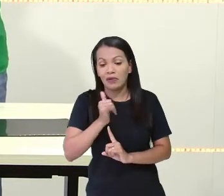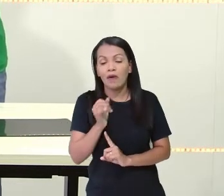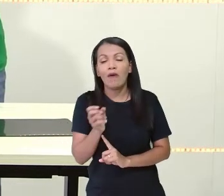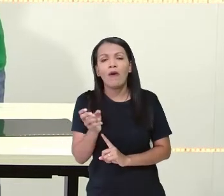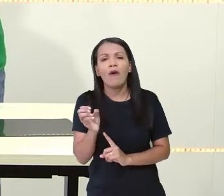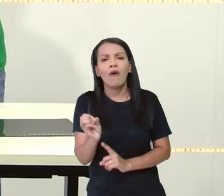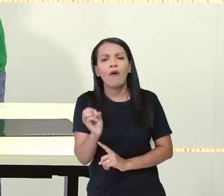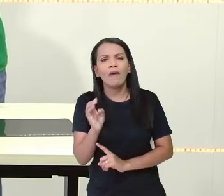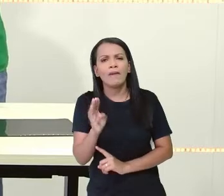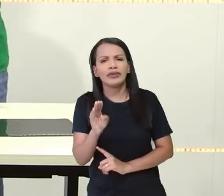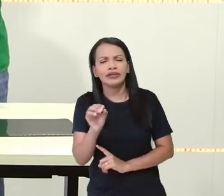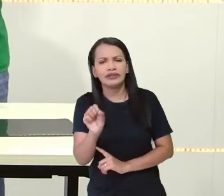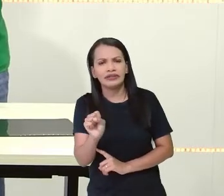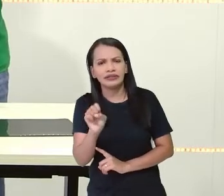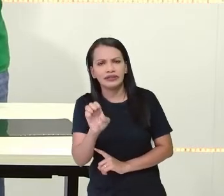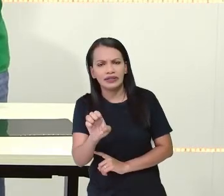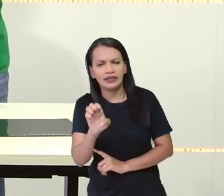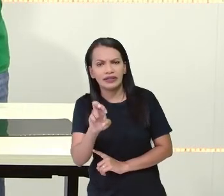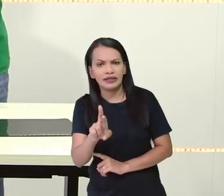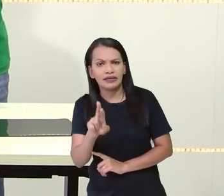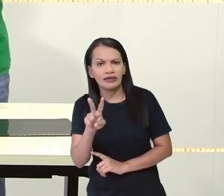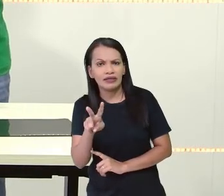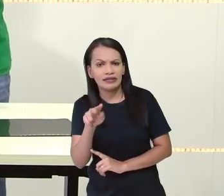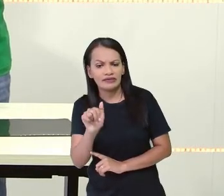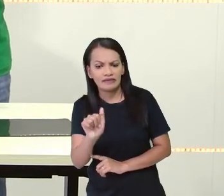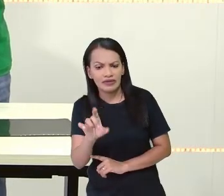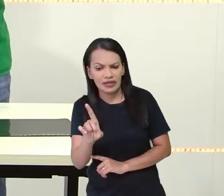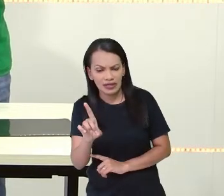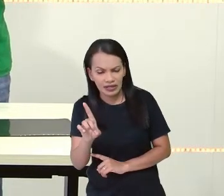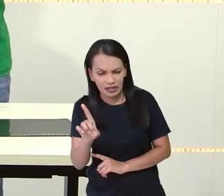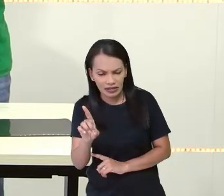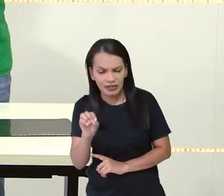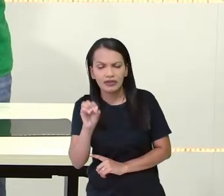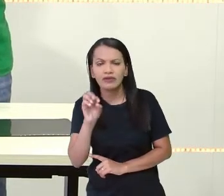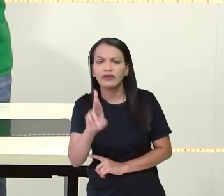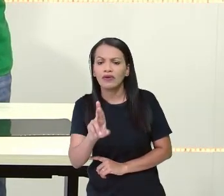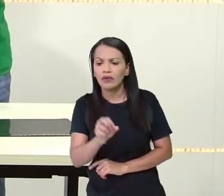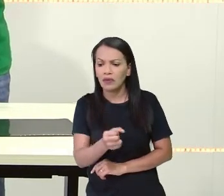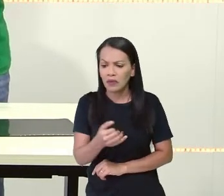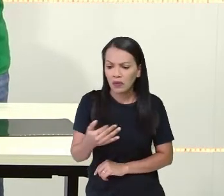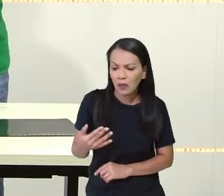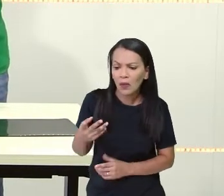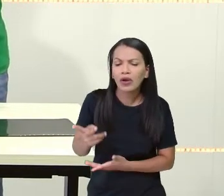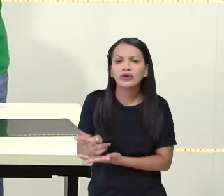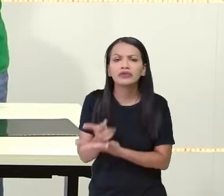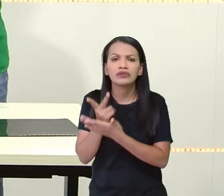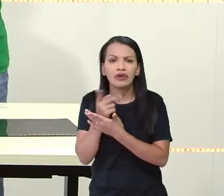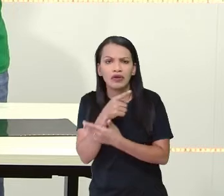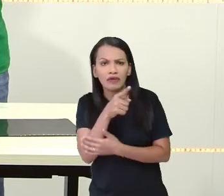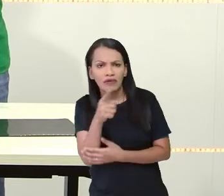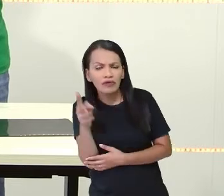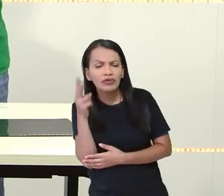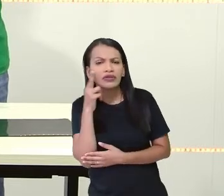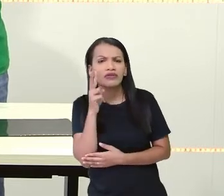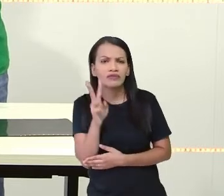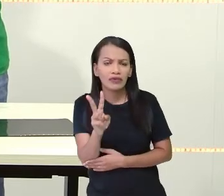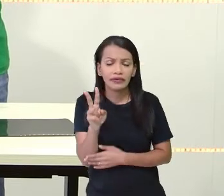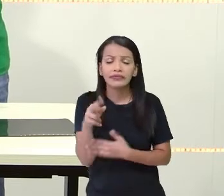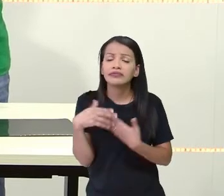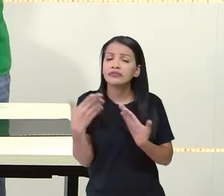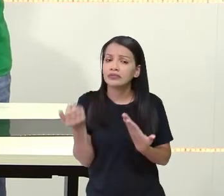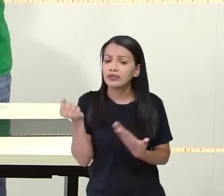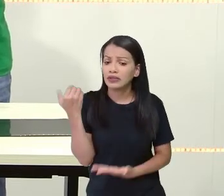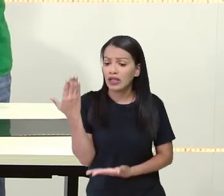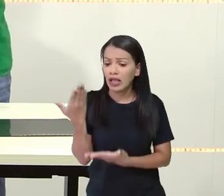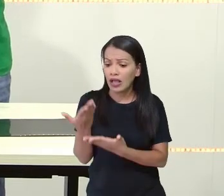observador. Tem o tempo, não é? Em que época aconteceu, quando foi que aconteceu. Você vai verificar, inclusive na